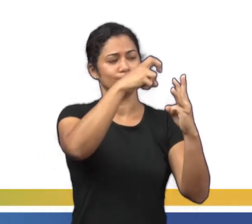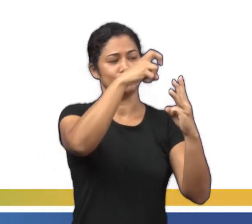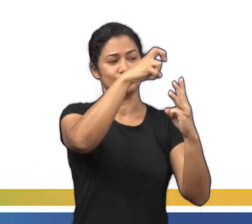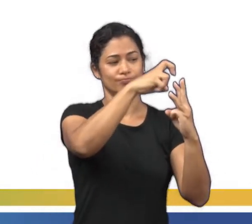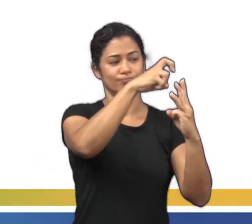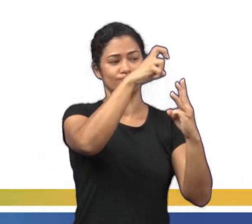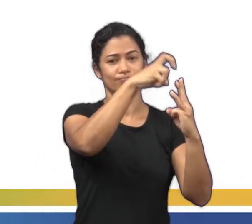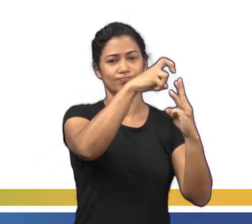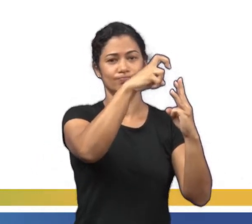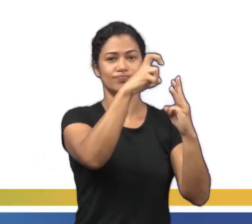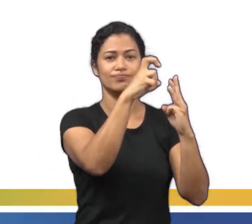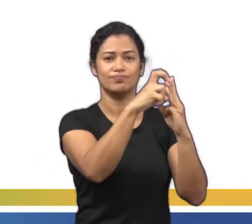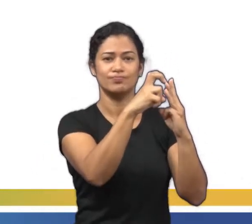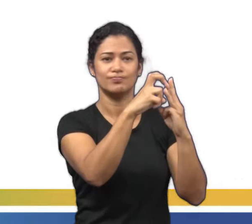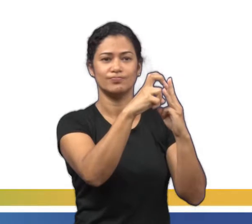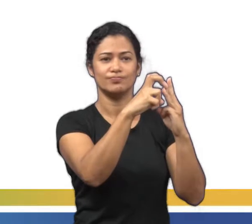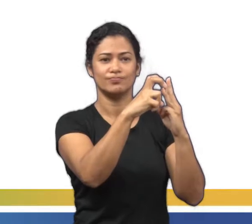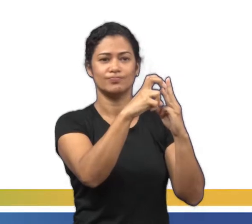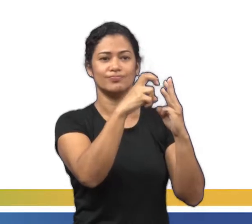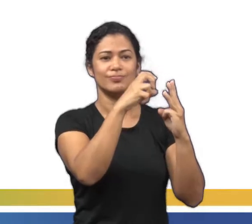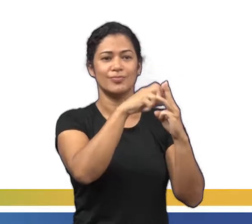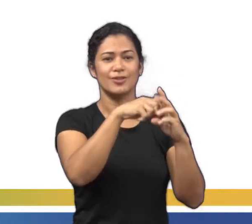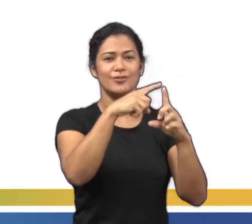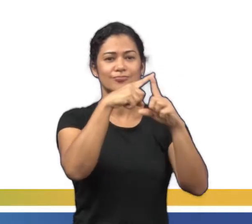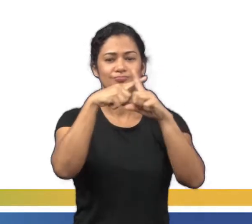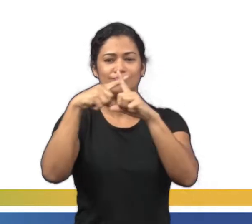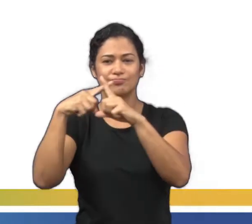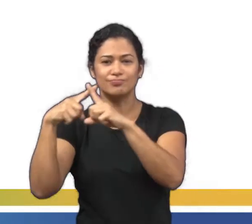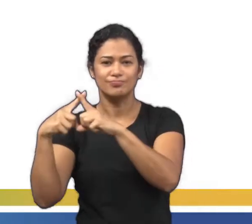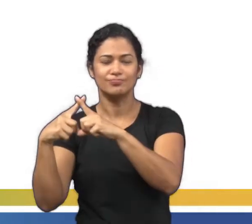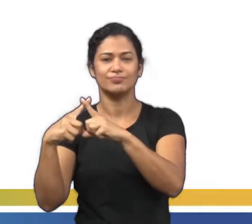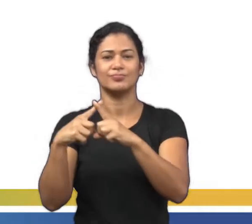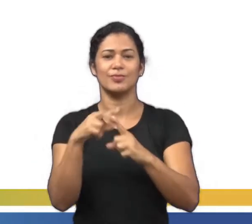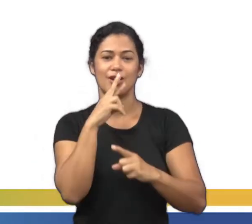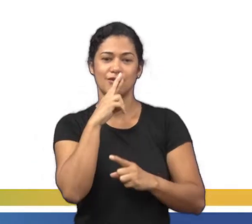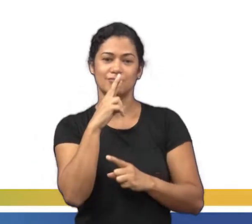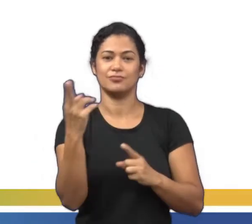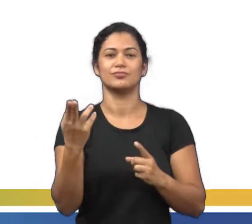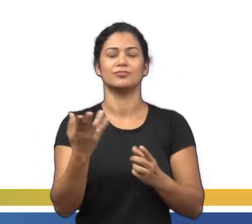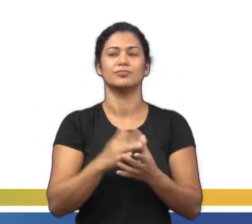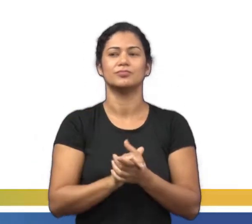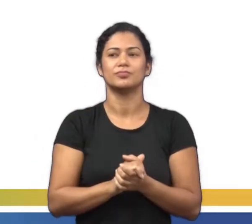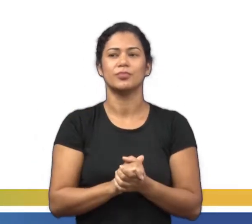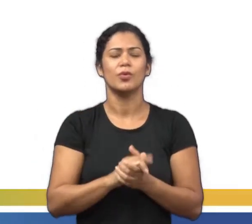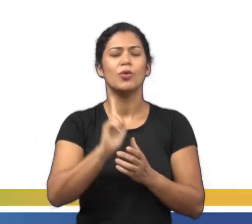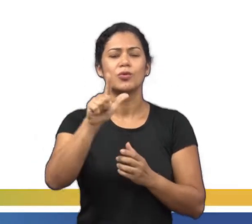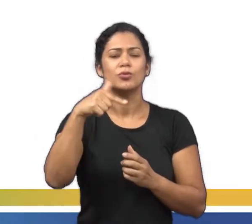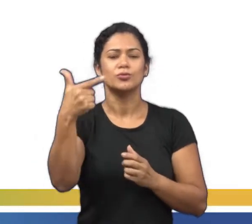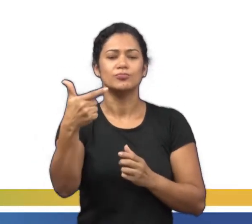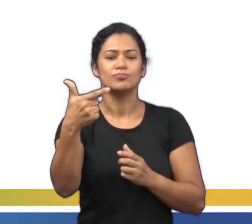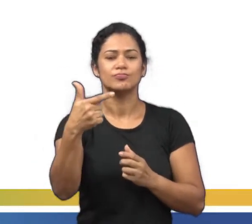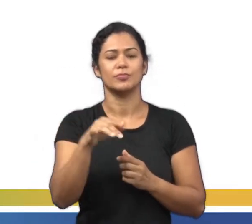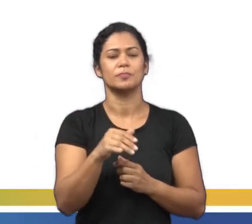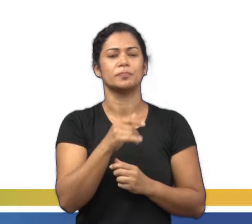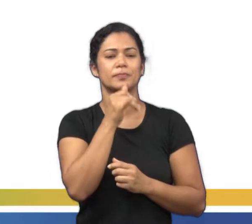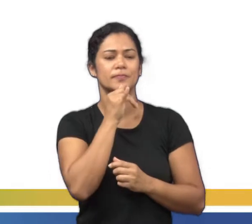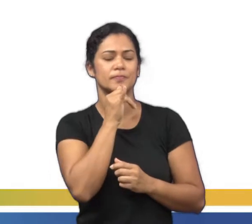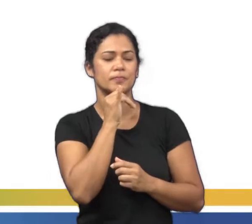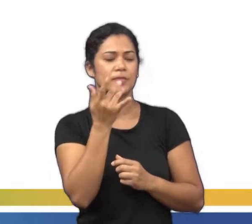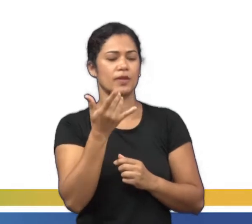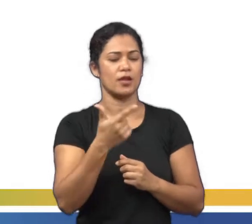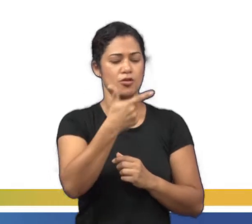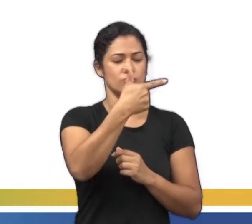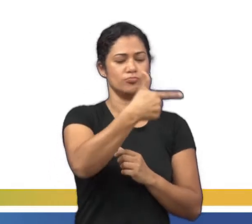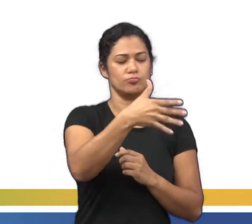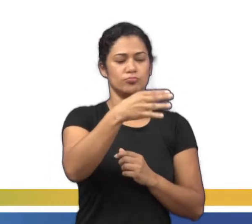vezes 5 vezes 5, que é igual a 125. Outro exemplo aqui, ó, 20 ao quadrado,